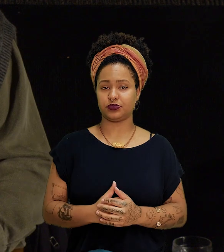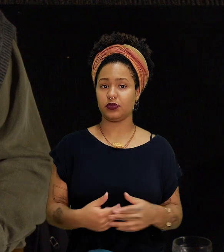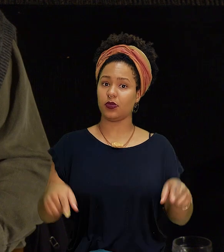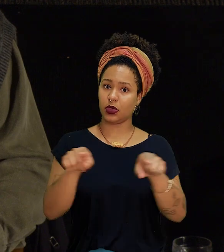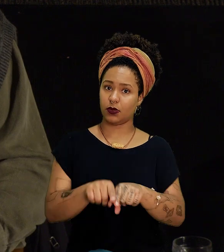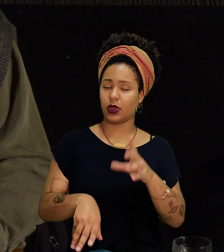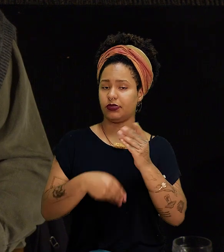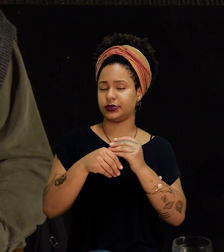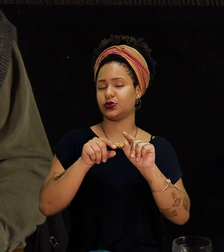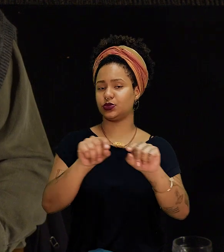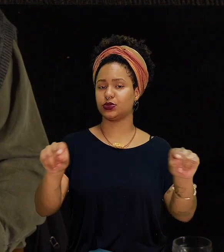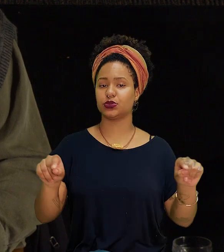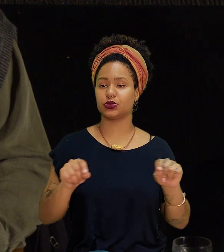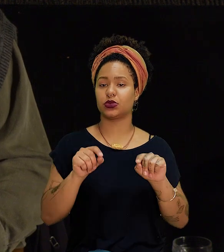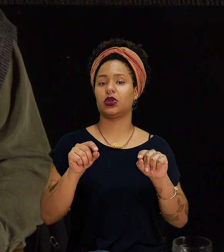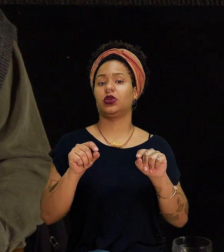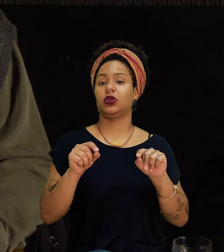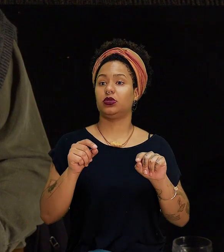além também de